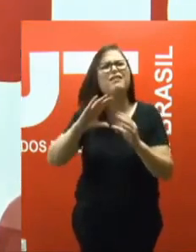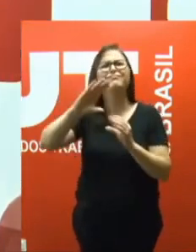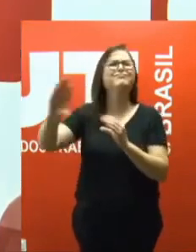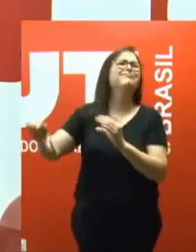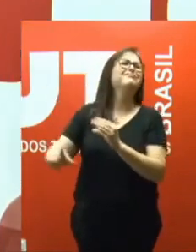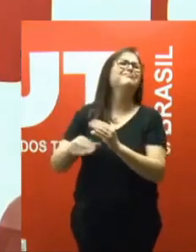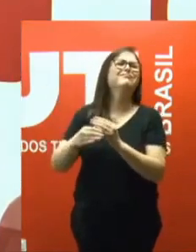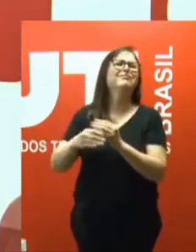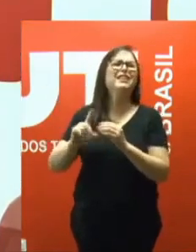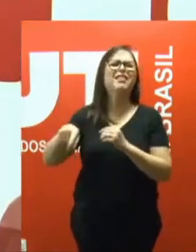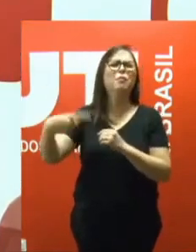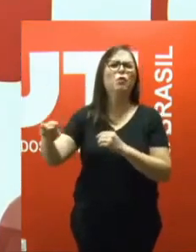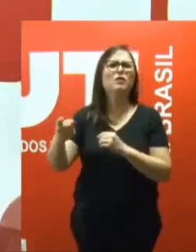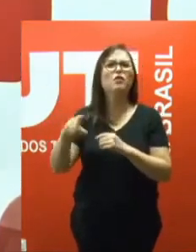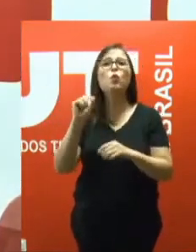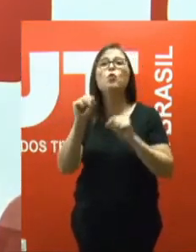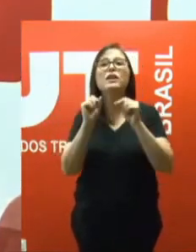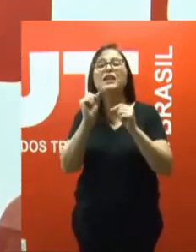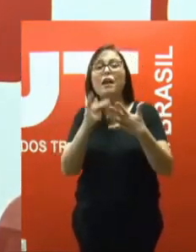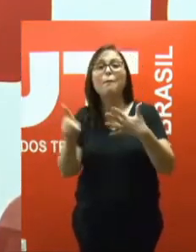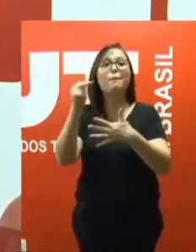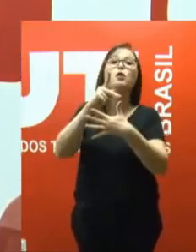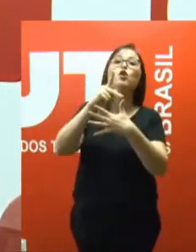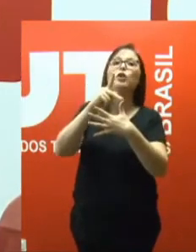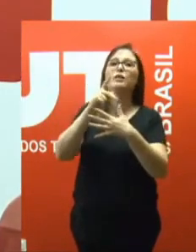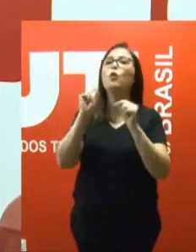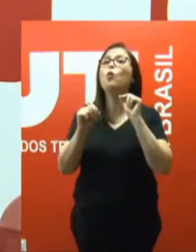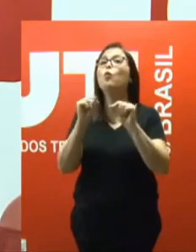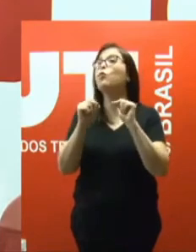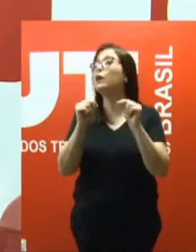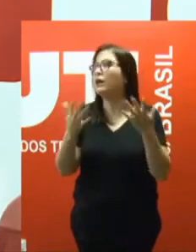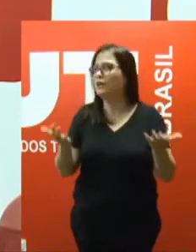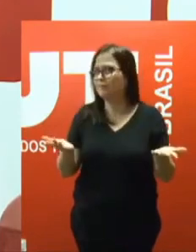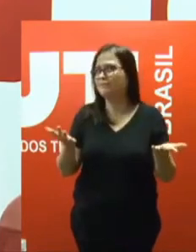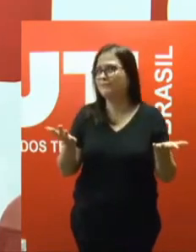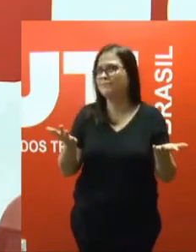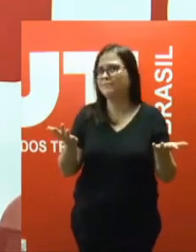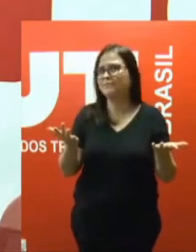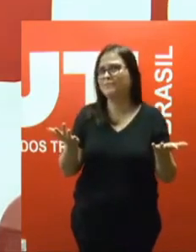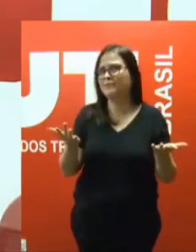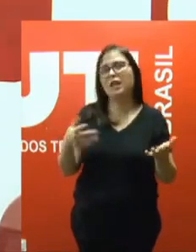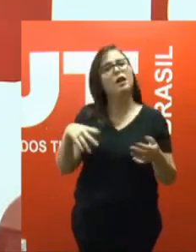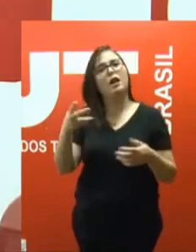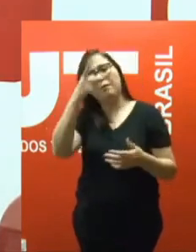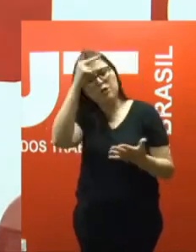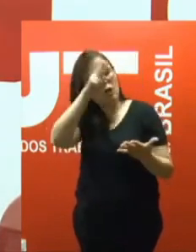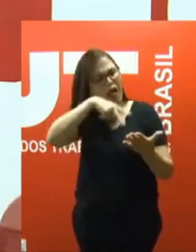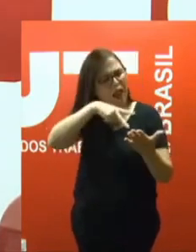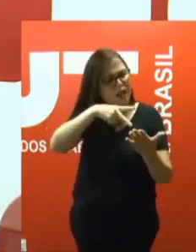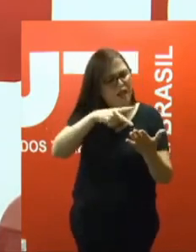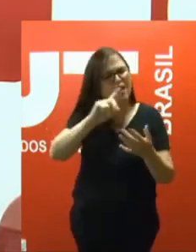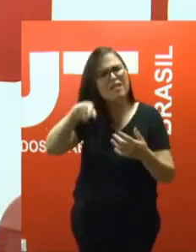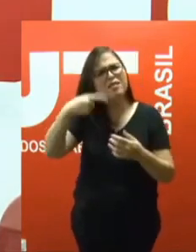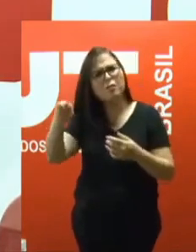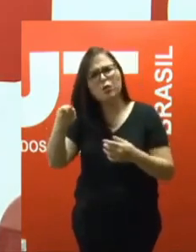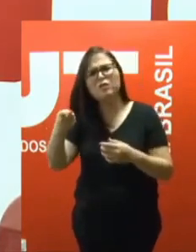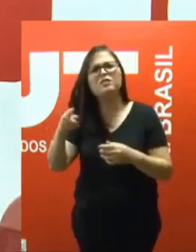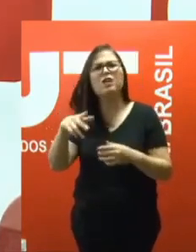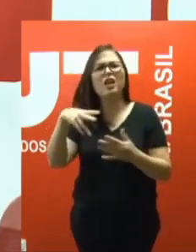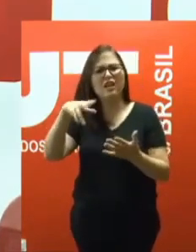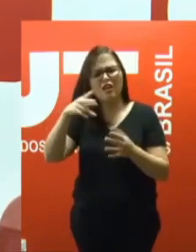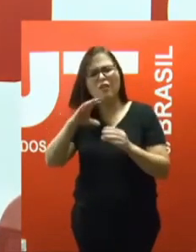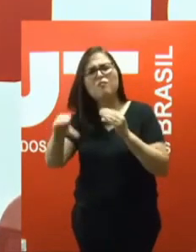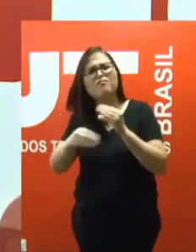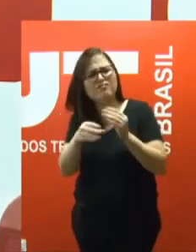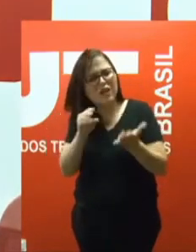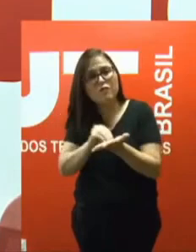na frente. A gente tem que colocar o que a gente quer na frente. O cara lê o que a gente quer, depois ele lê o resto, paciência. Mas ele tem